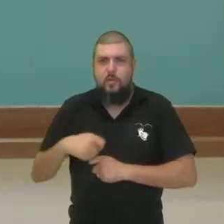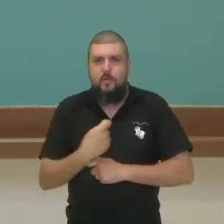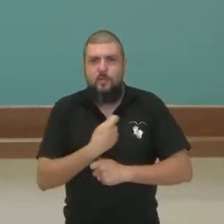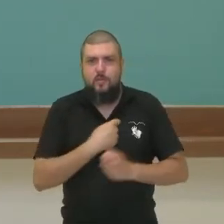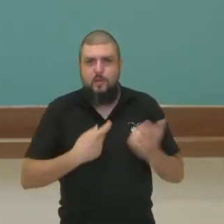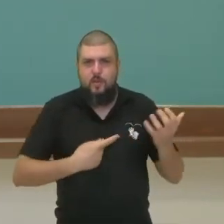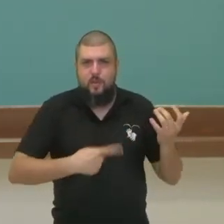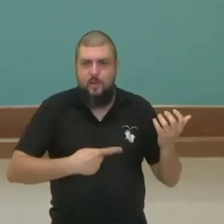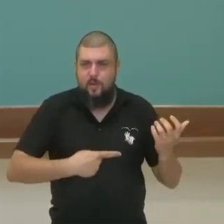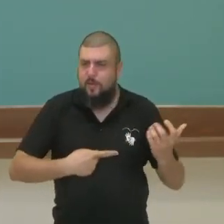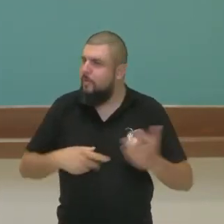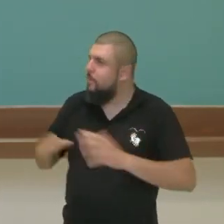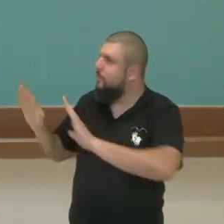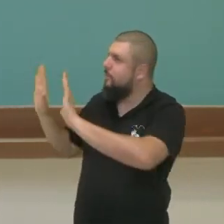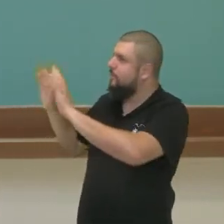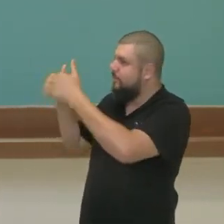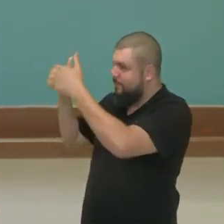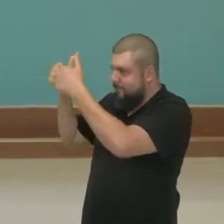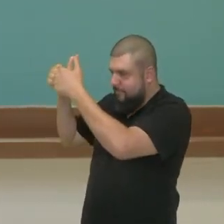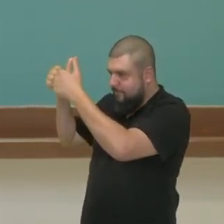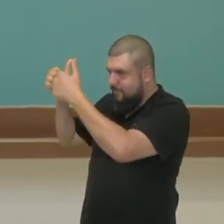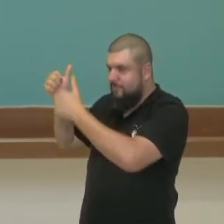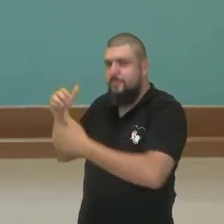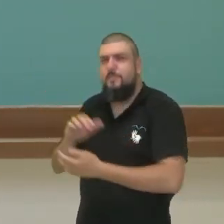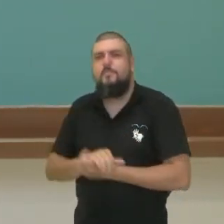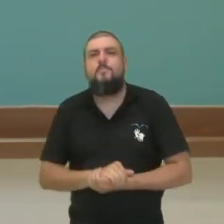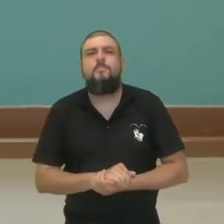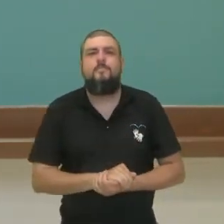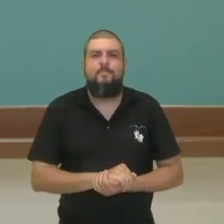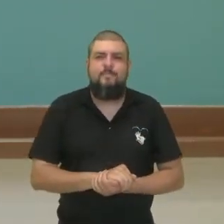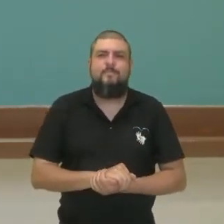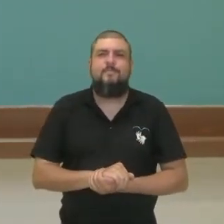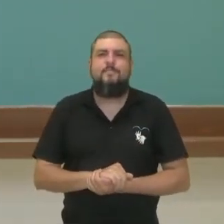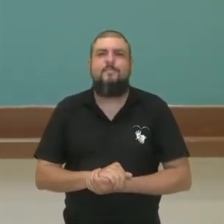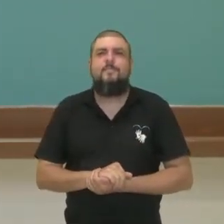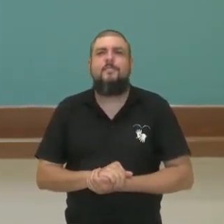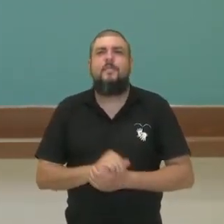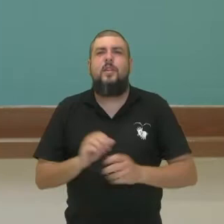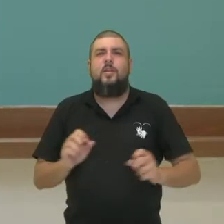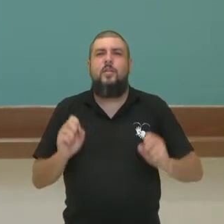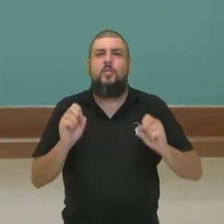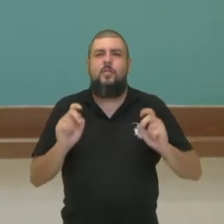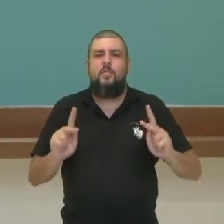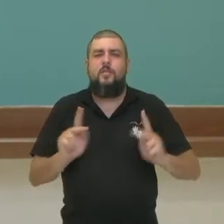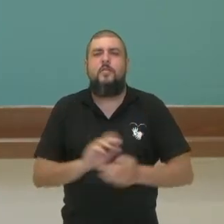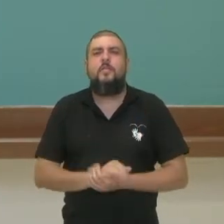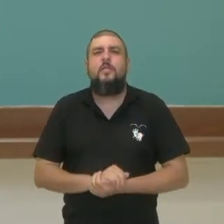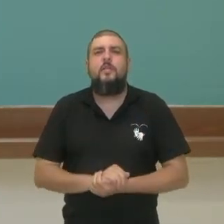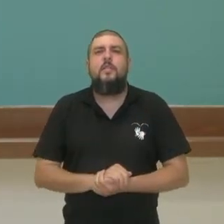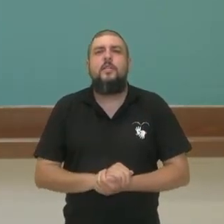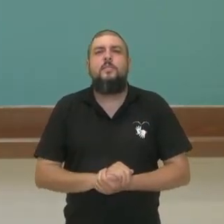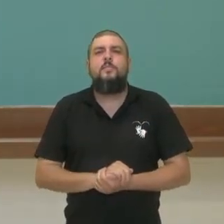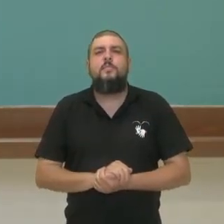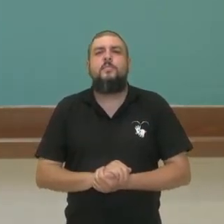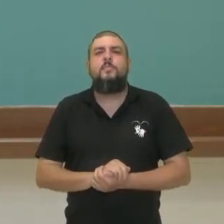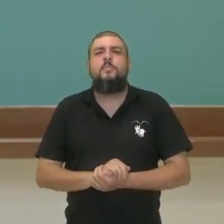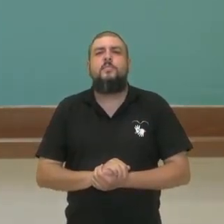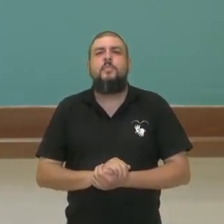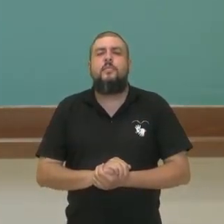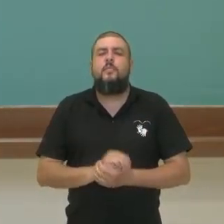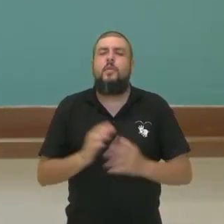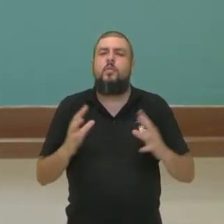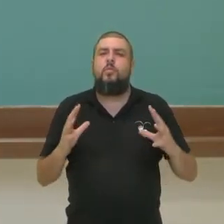o Paulo! Belezinha, meu querido? Como é que você tá? Tranquilo? Meus caros e minhas